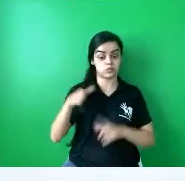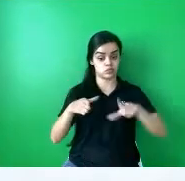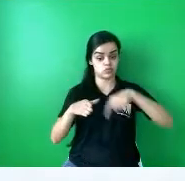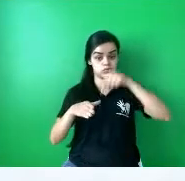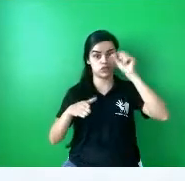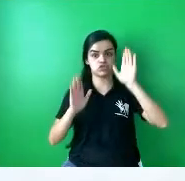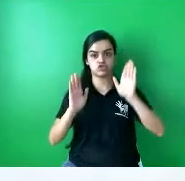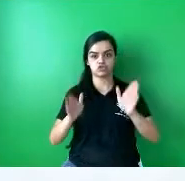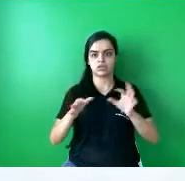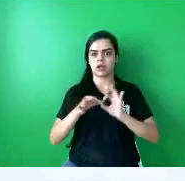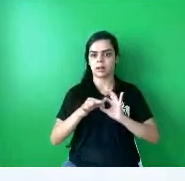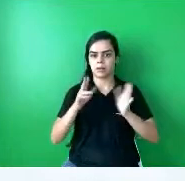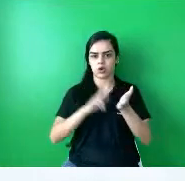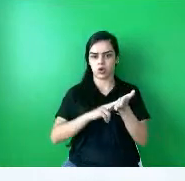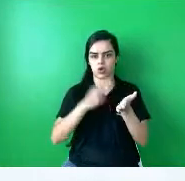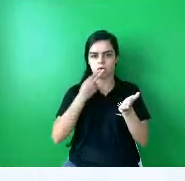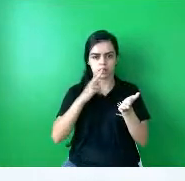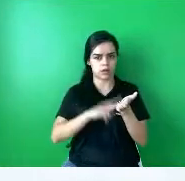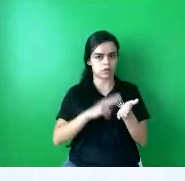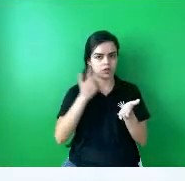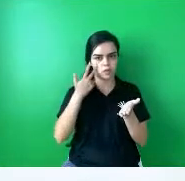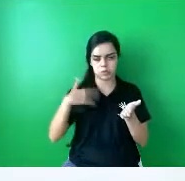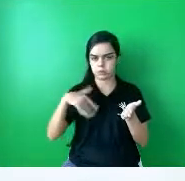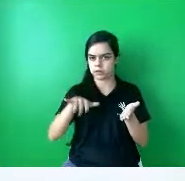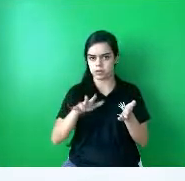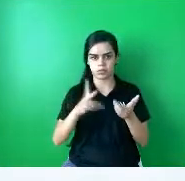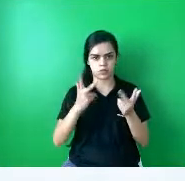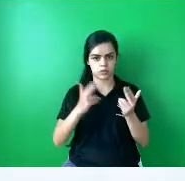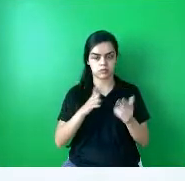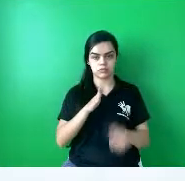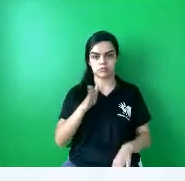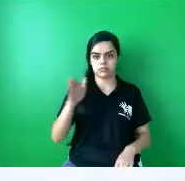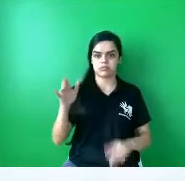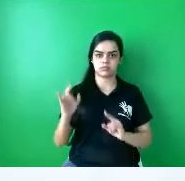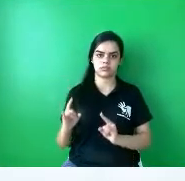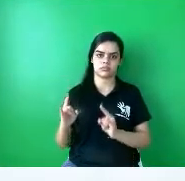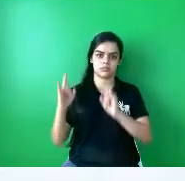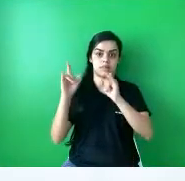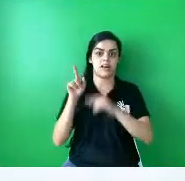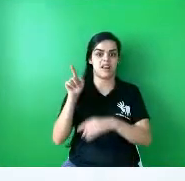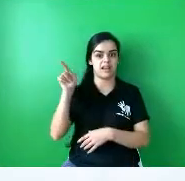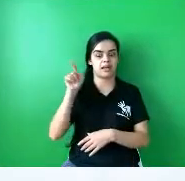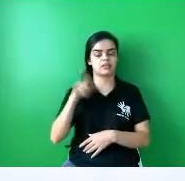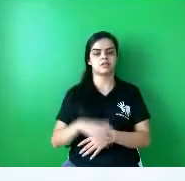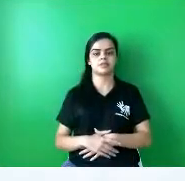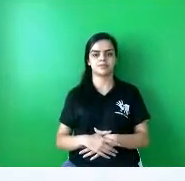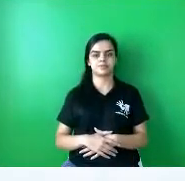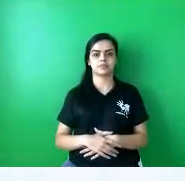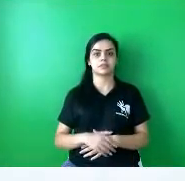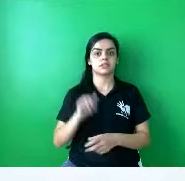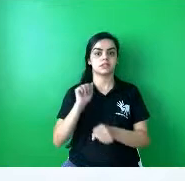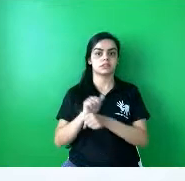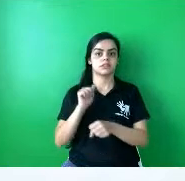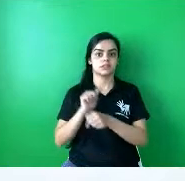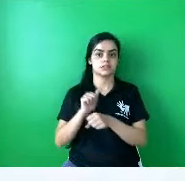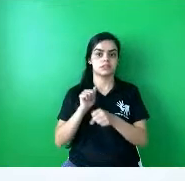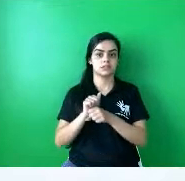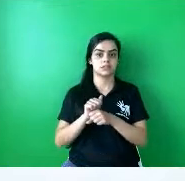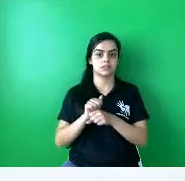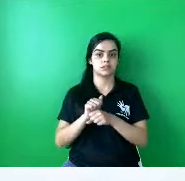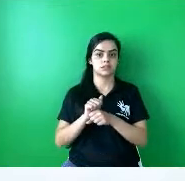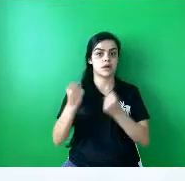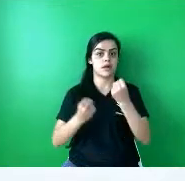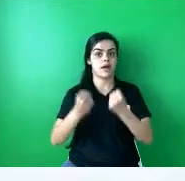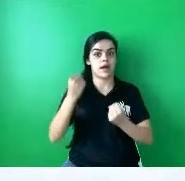fazendo a carta de liberação, que continua normal como antes, chegando na nossa colônia de férias, eles vão ter que aguardar nos seus carros,